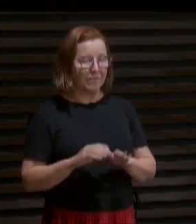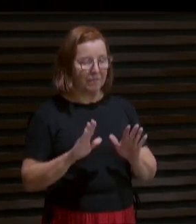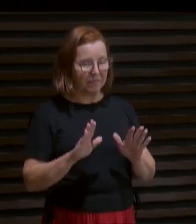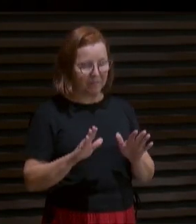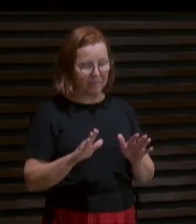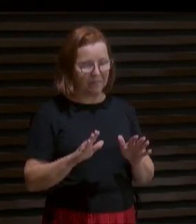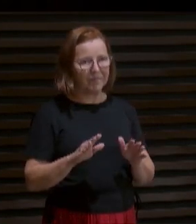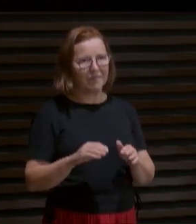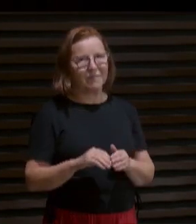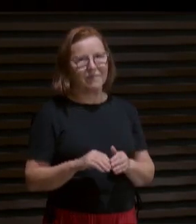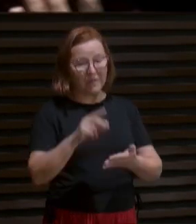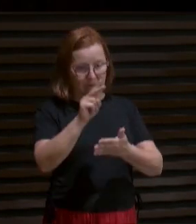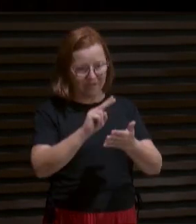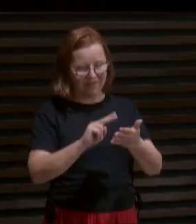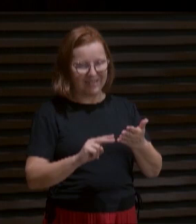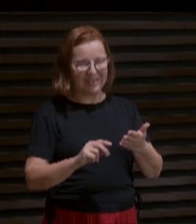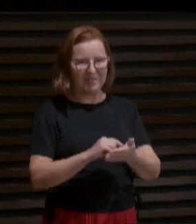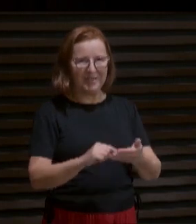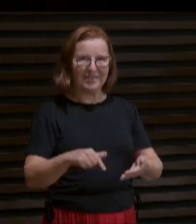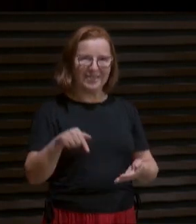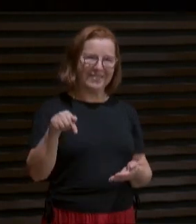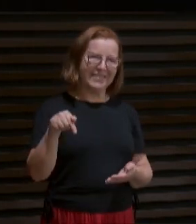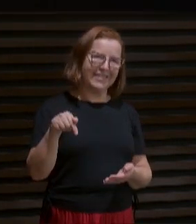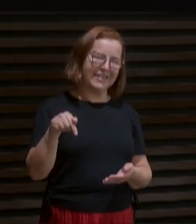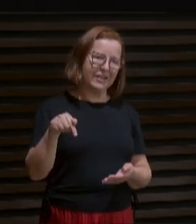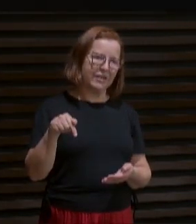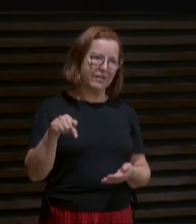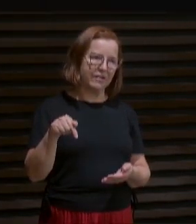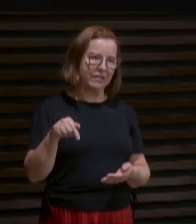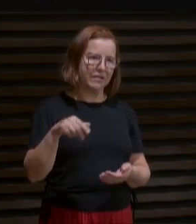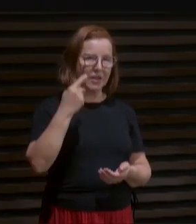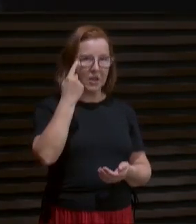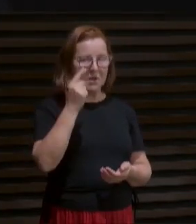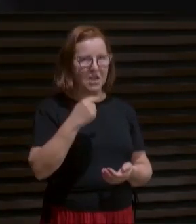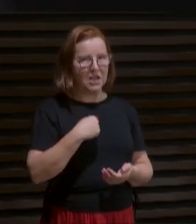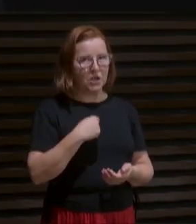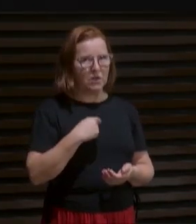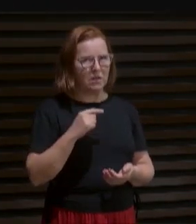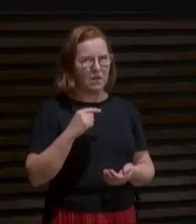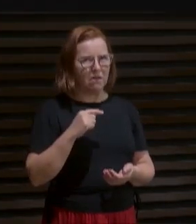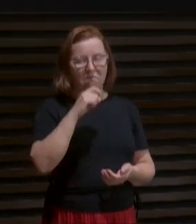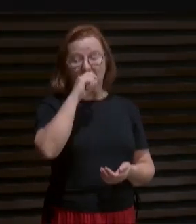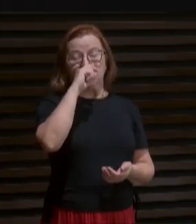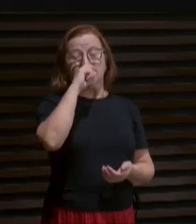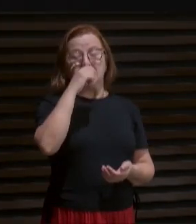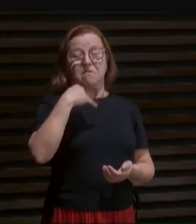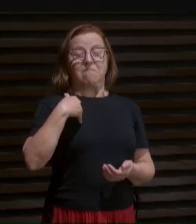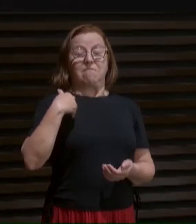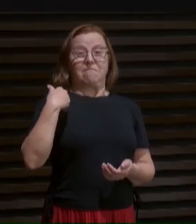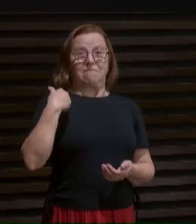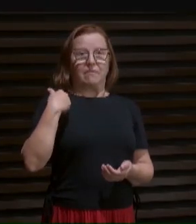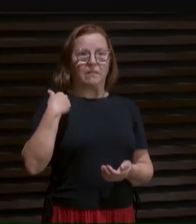diz aí, vamos olhar aqui, o verso 7. E para que não me ensoberbecesse, a coisa